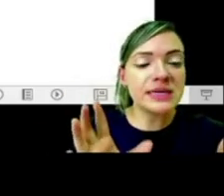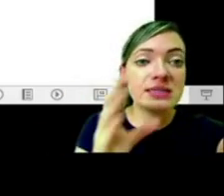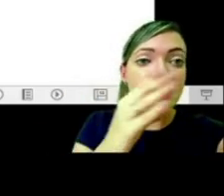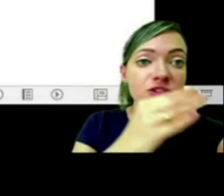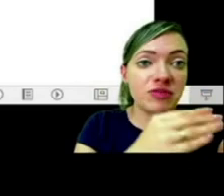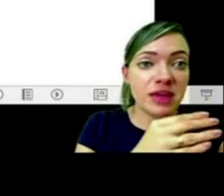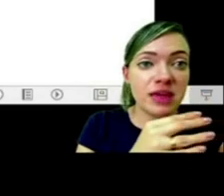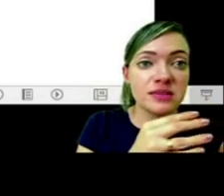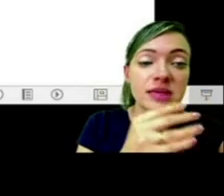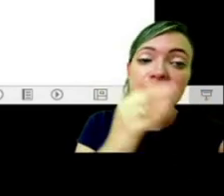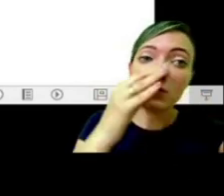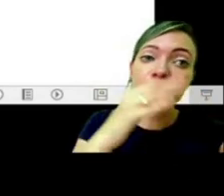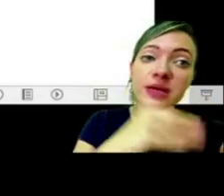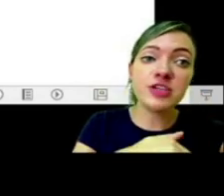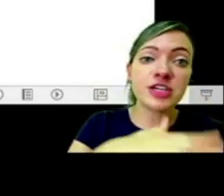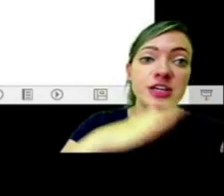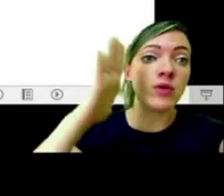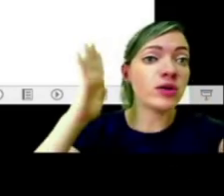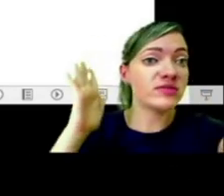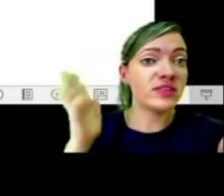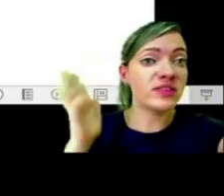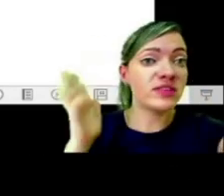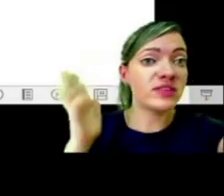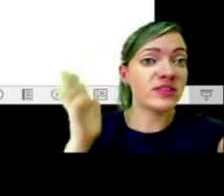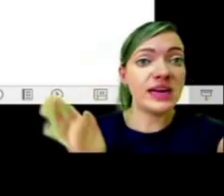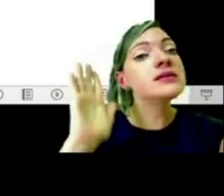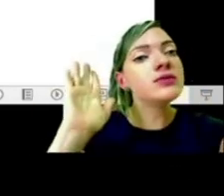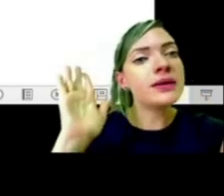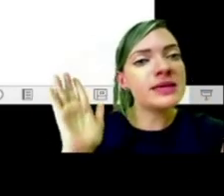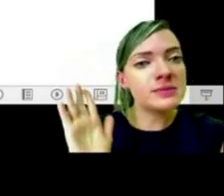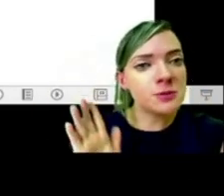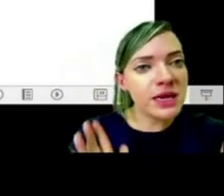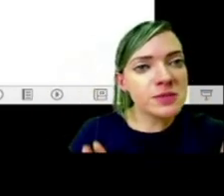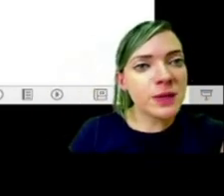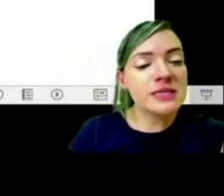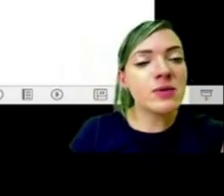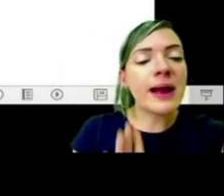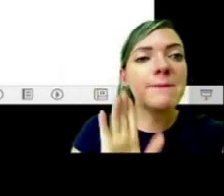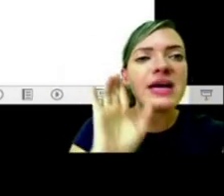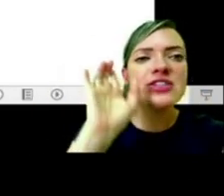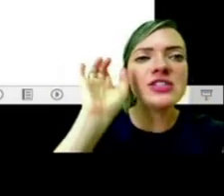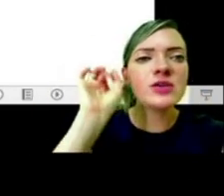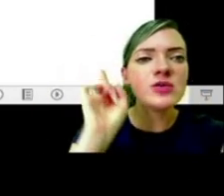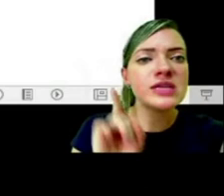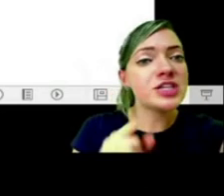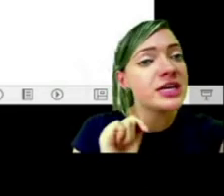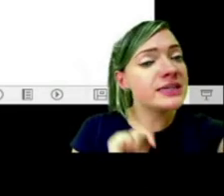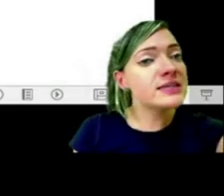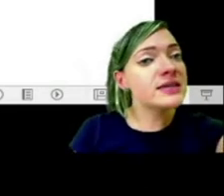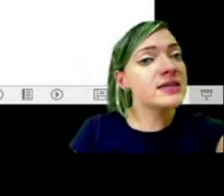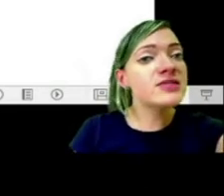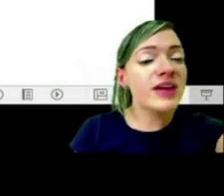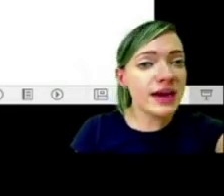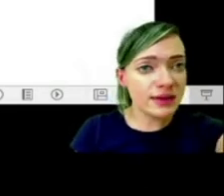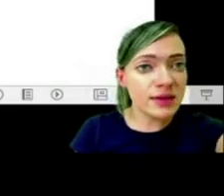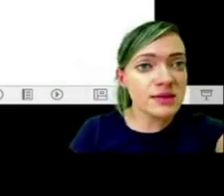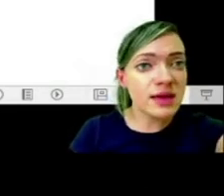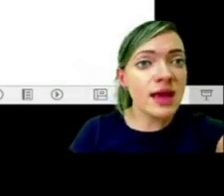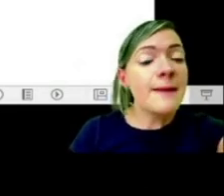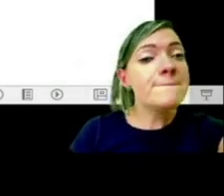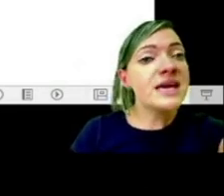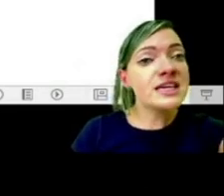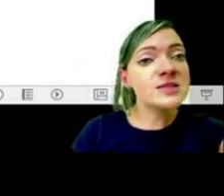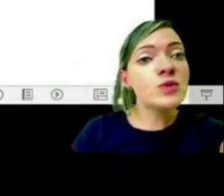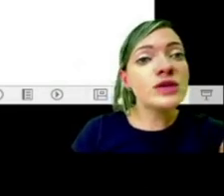cachorros, apesar de serem diferentes, até um pincher e um Rottweiler são da mesma espécie porque eles são capazes de se cruzar e gerar descendentes